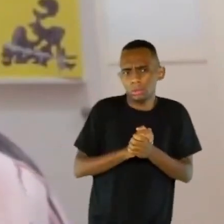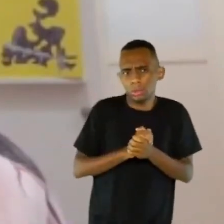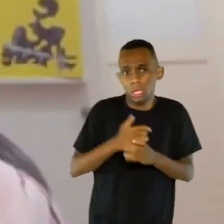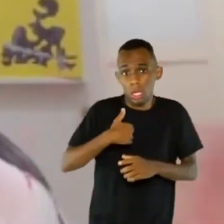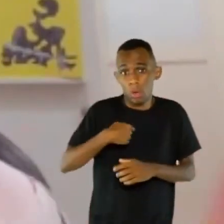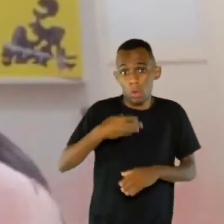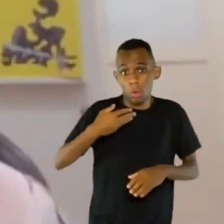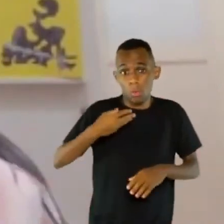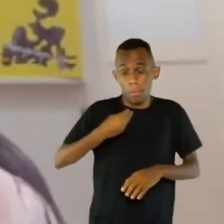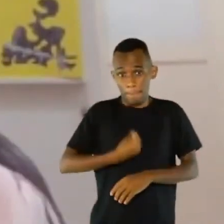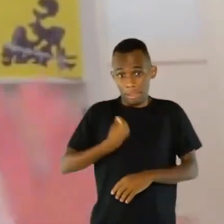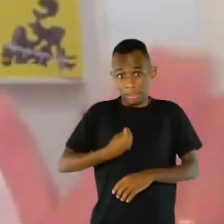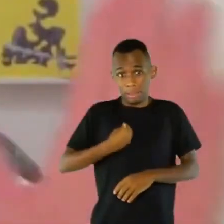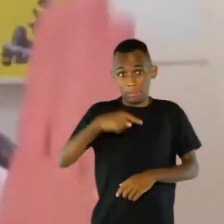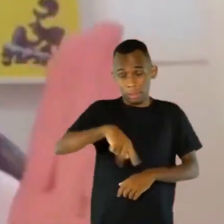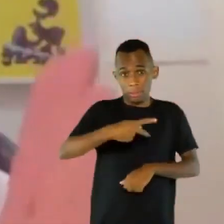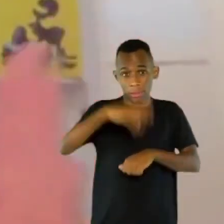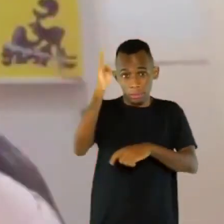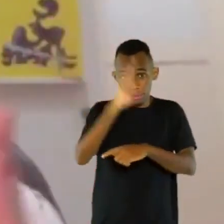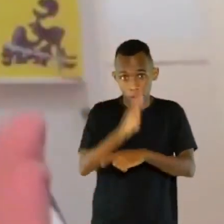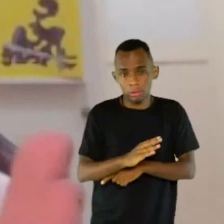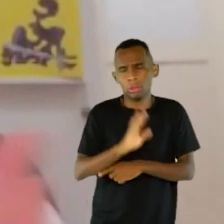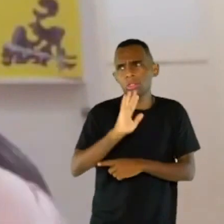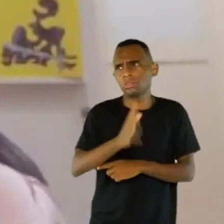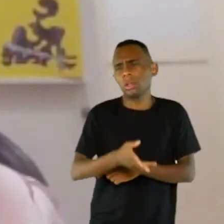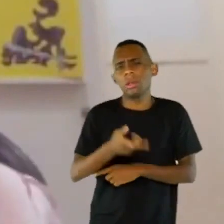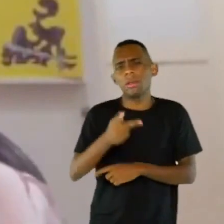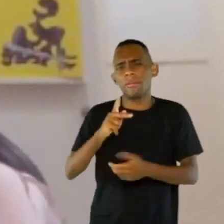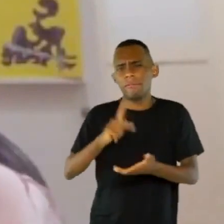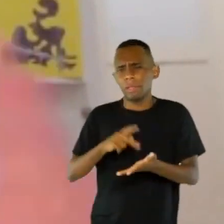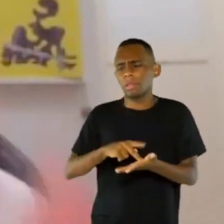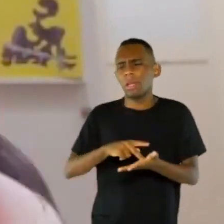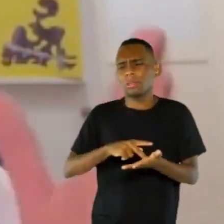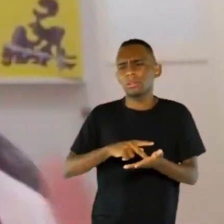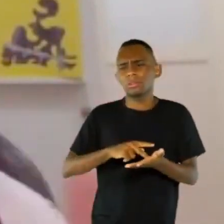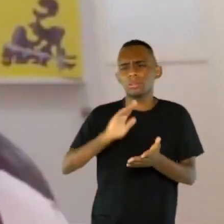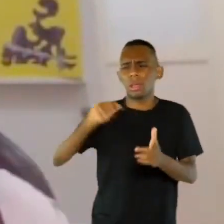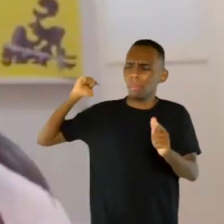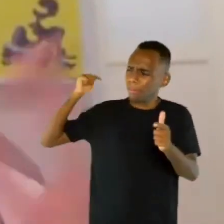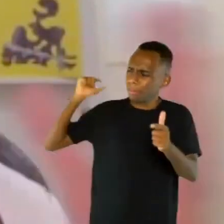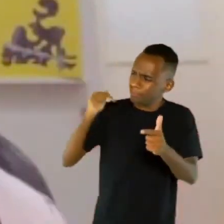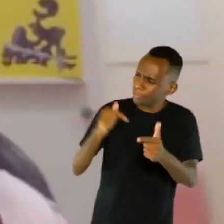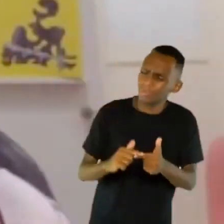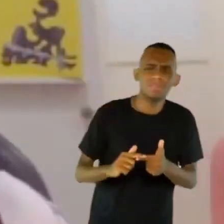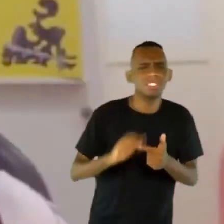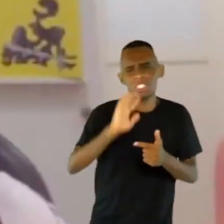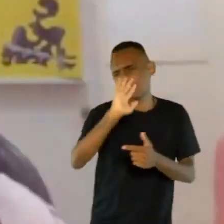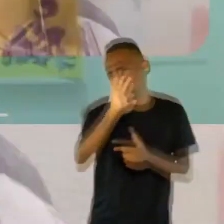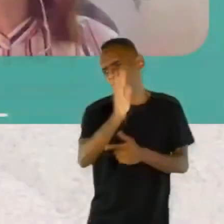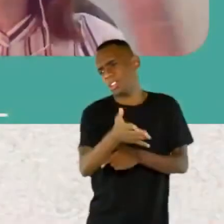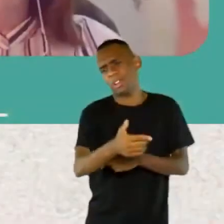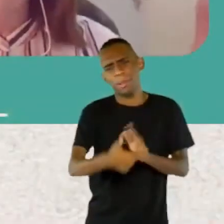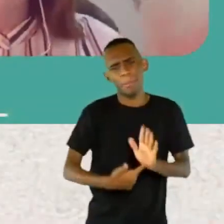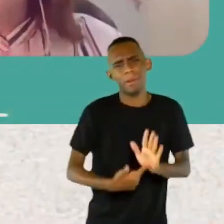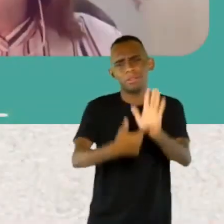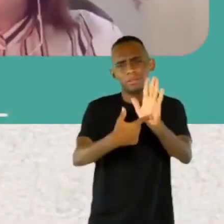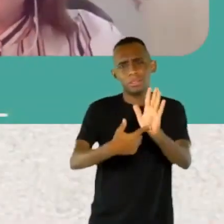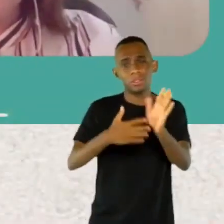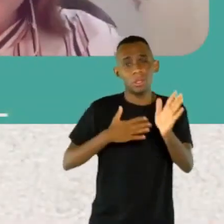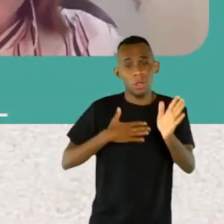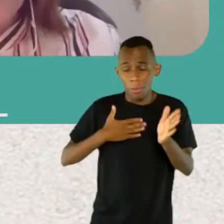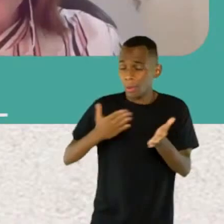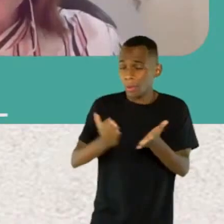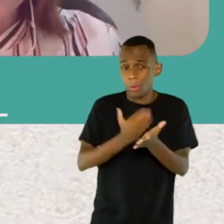Brasil, exatamente, na verdade já tem sido uma tradição, né, Afonso? Eu sempre começo a divulgação dos meus